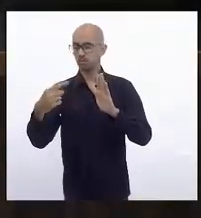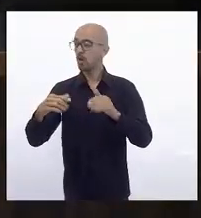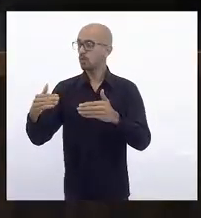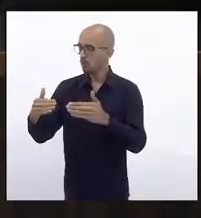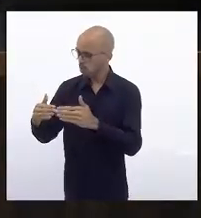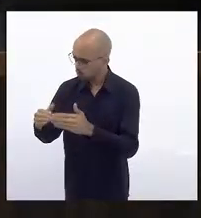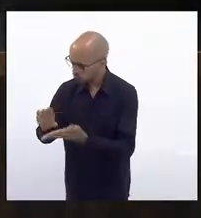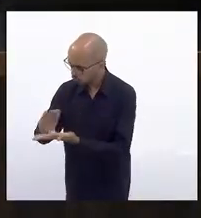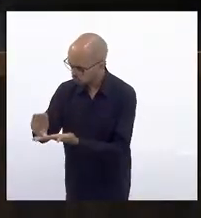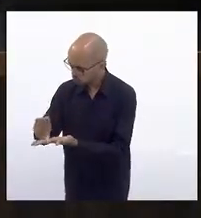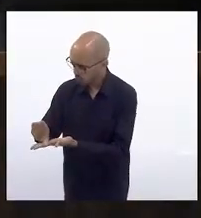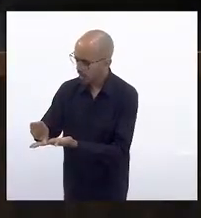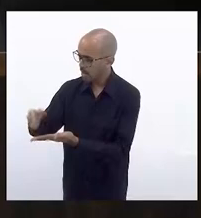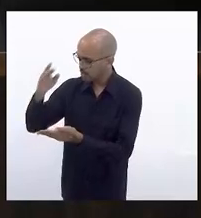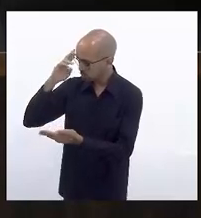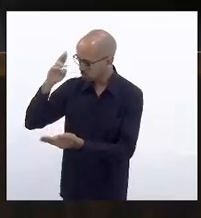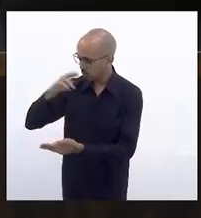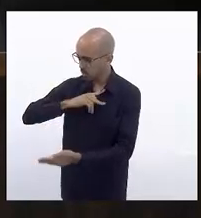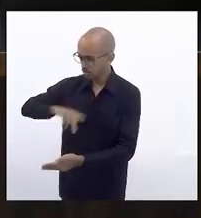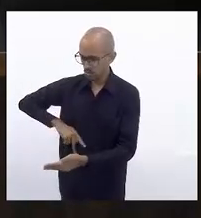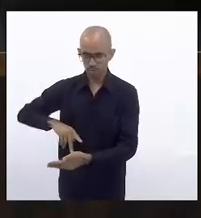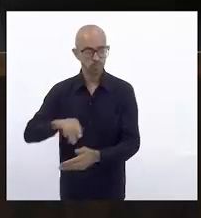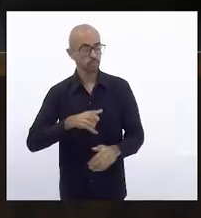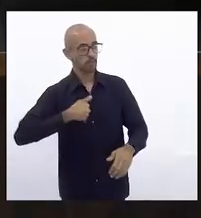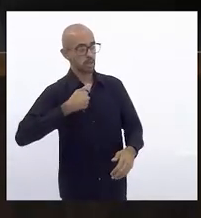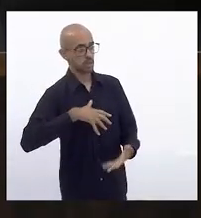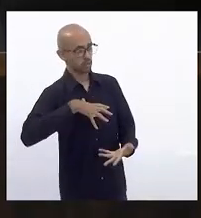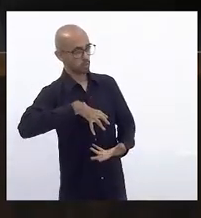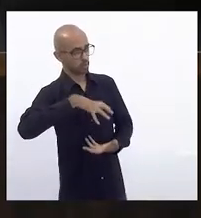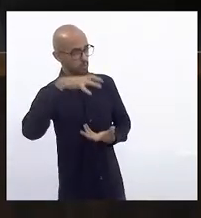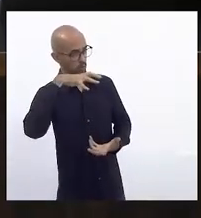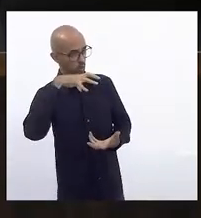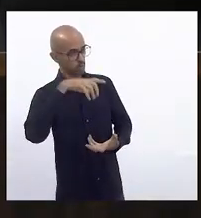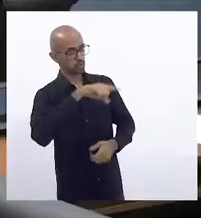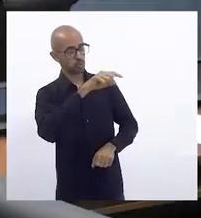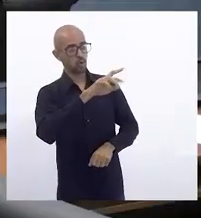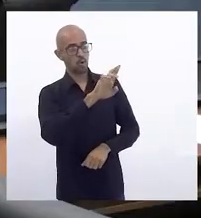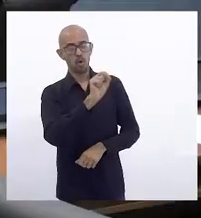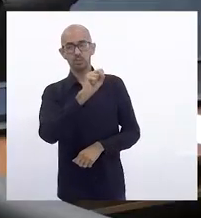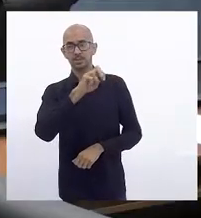de Assuntos da Criança, Adolescente e do Idoso, deputada presidente Rosane Félix.